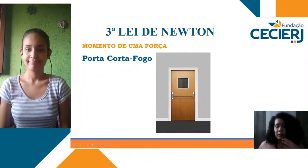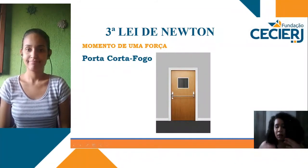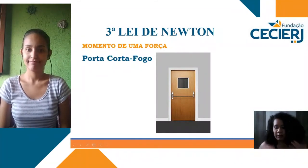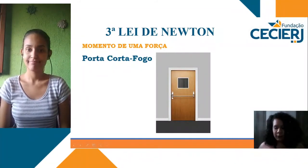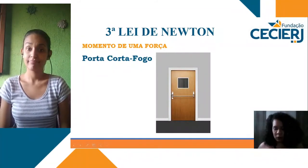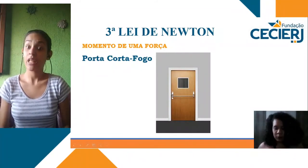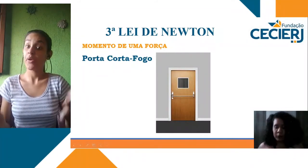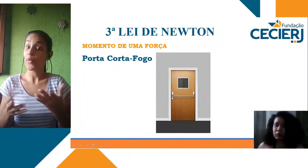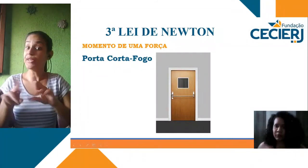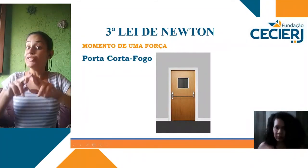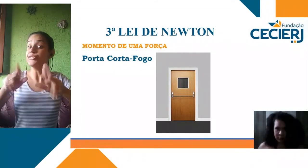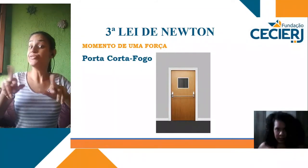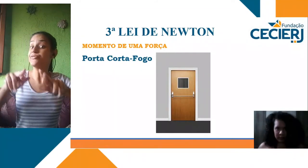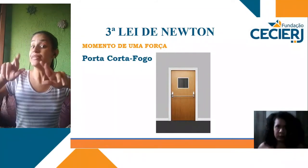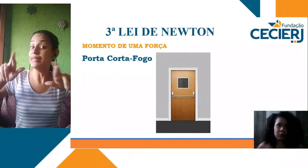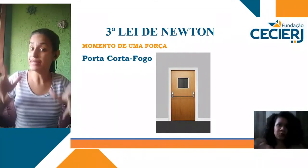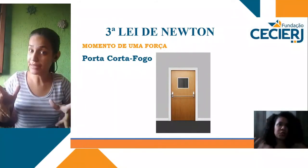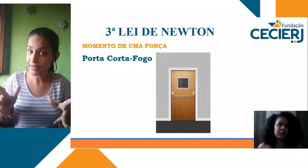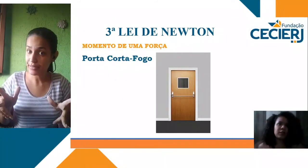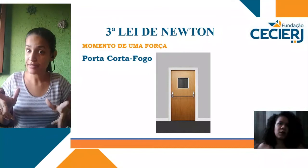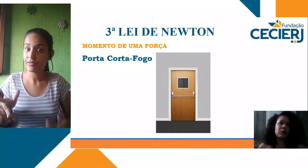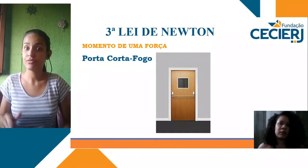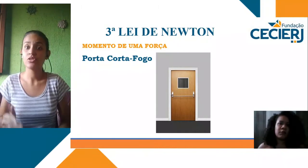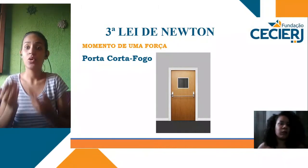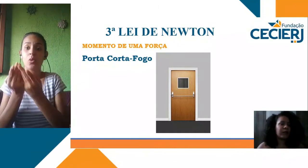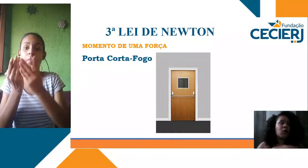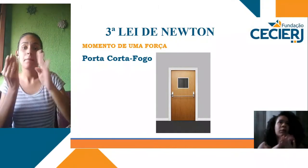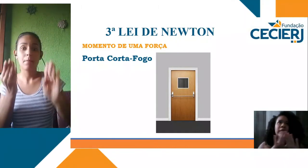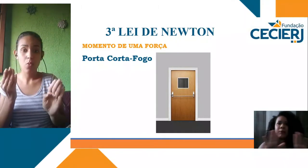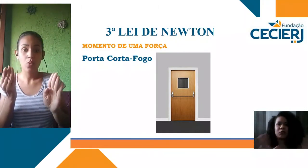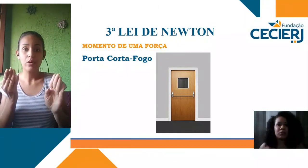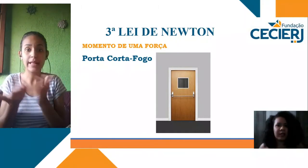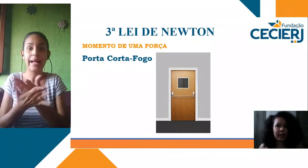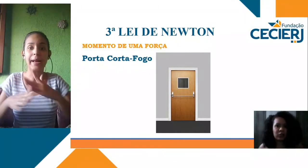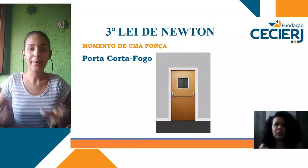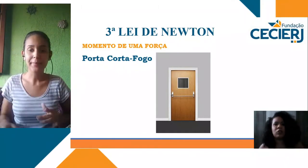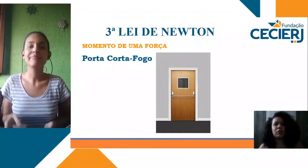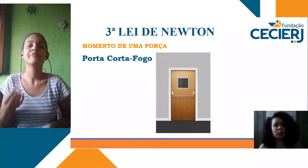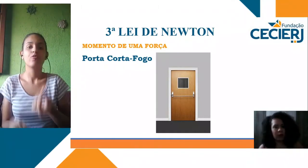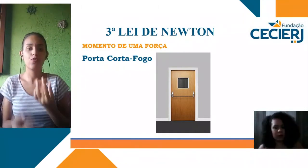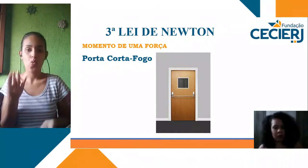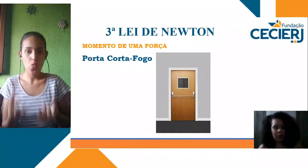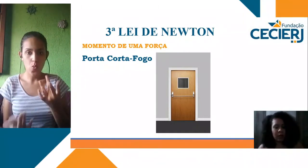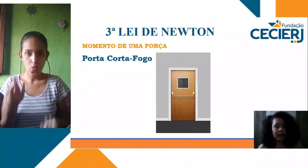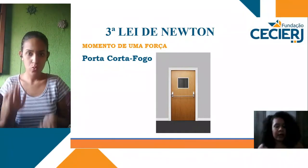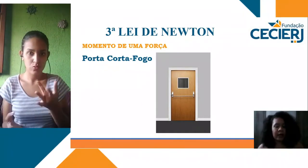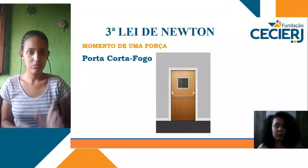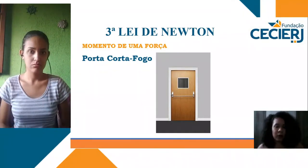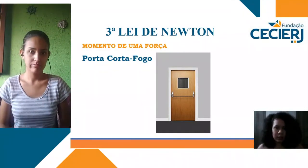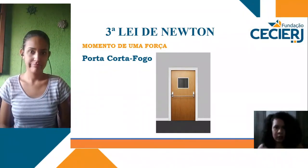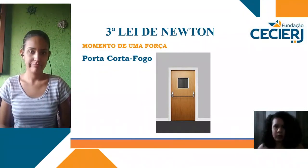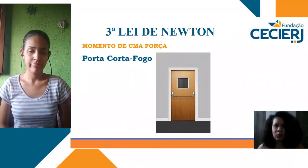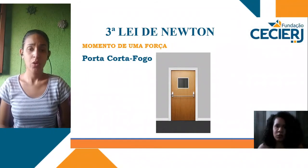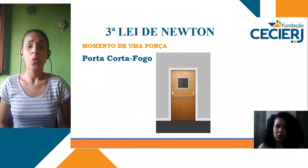Observação porta corta-fogo. Por que eu estou falando dela? Porque o objetivo da porta corta-fogo é completamente diferente das nossas portas.